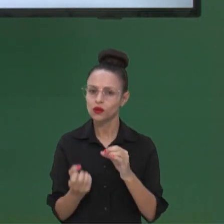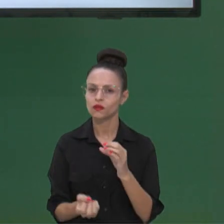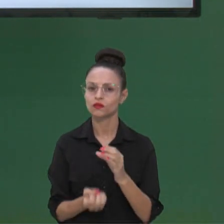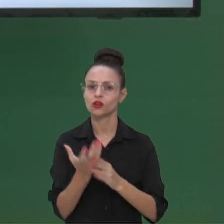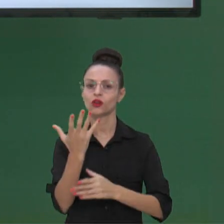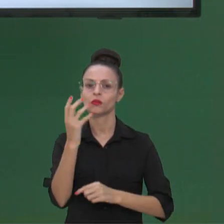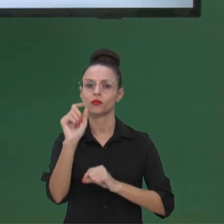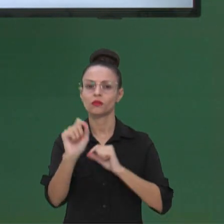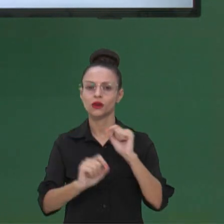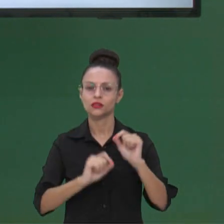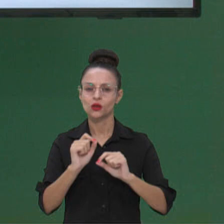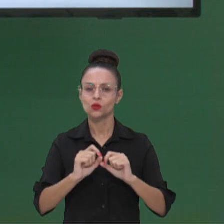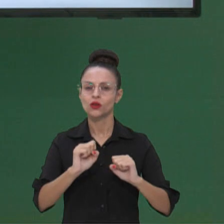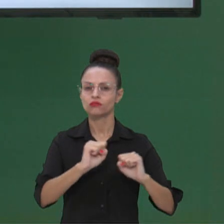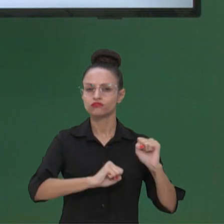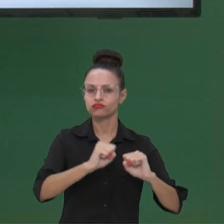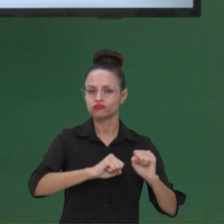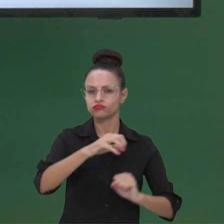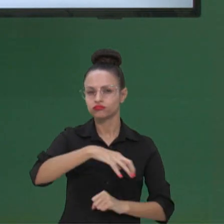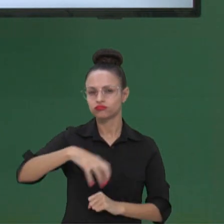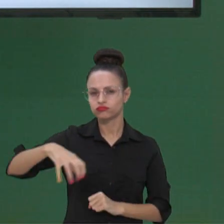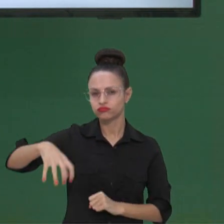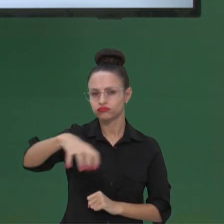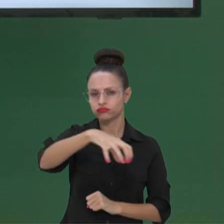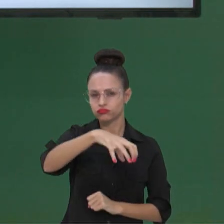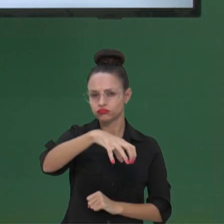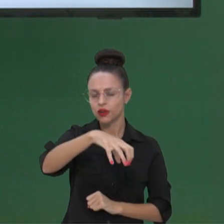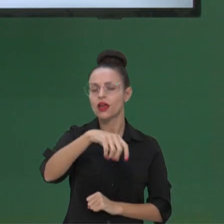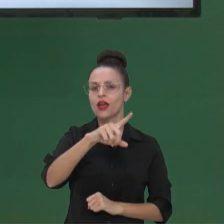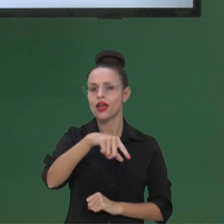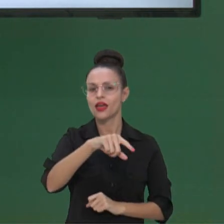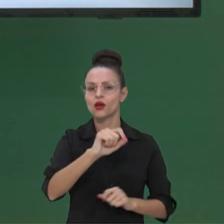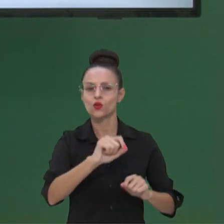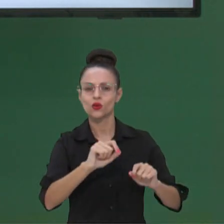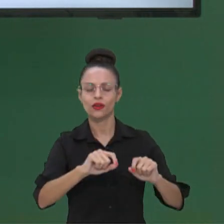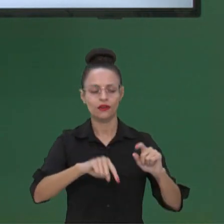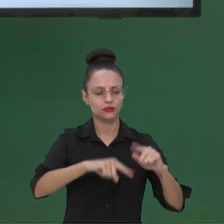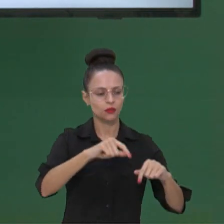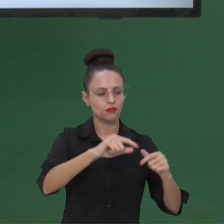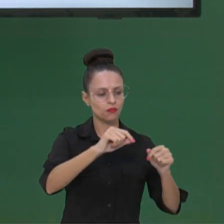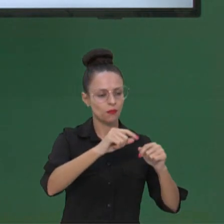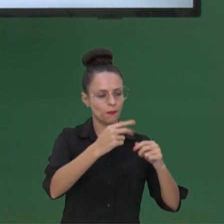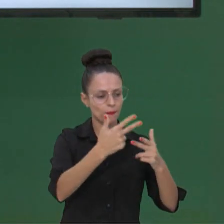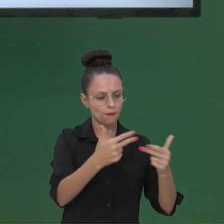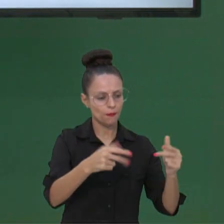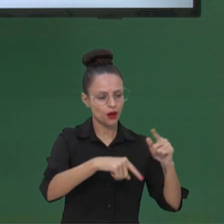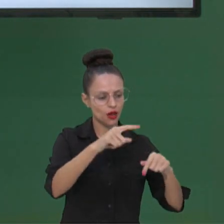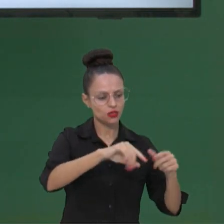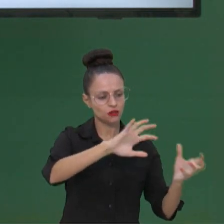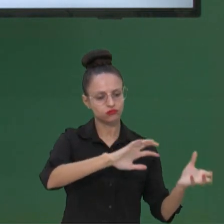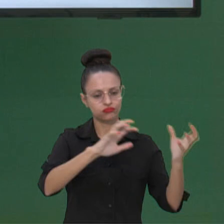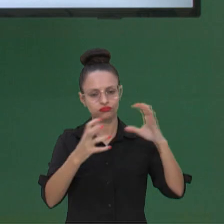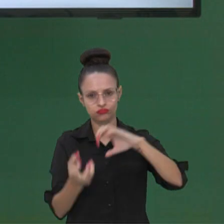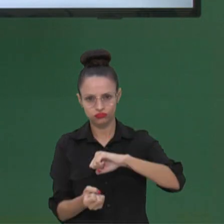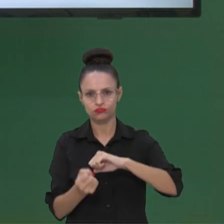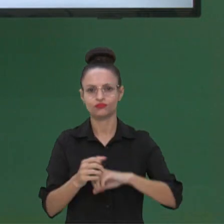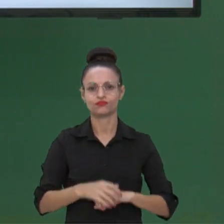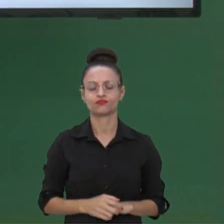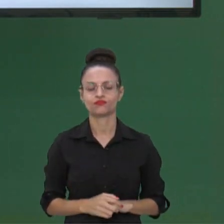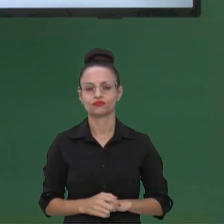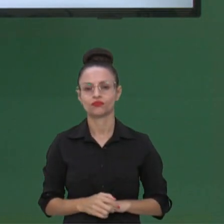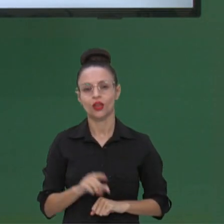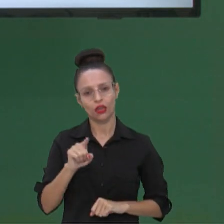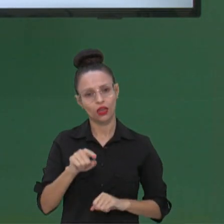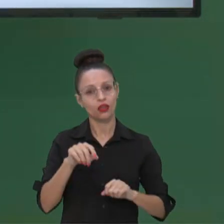de manufaturas, empresas de transformação de matéria-prima em bens acabados. Então,